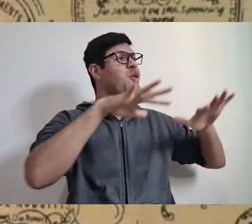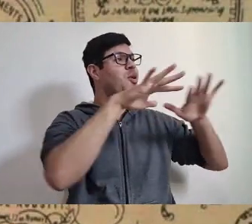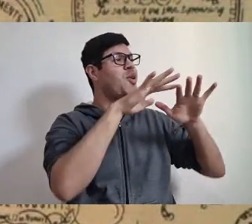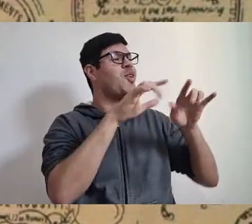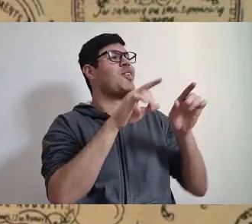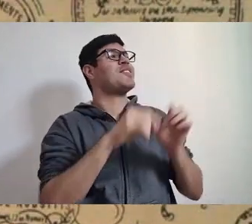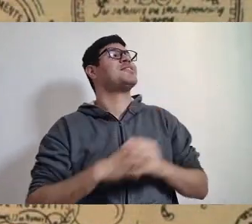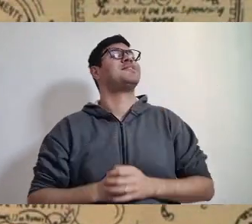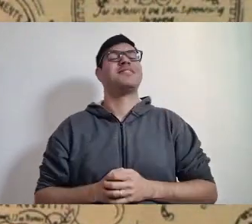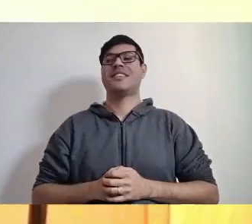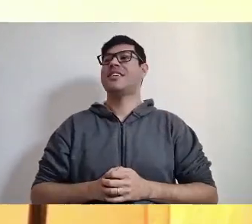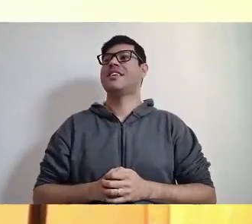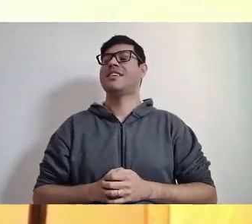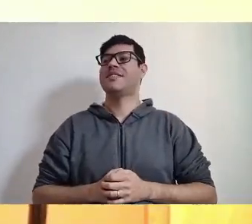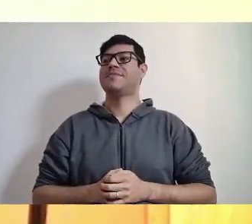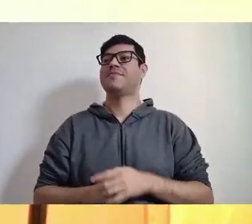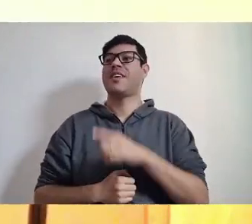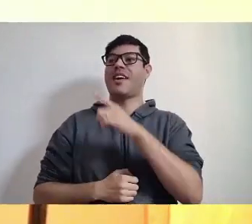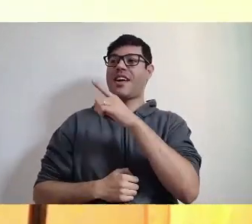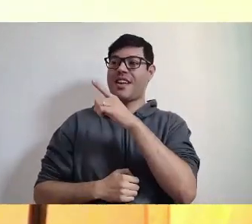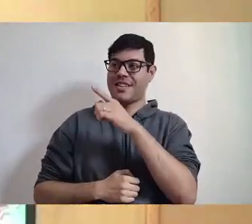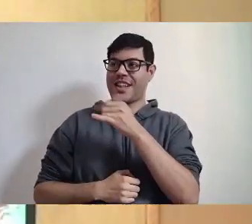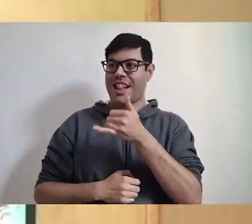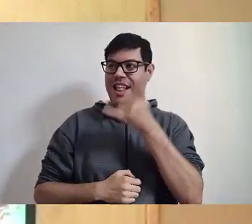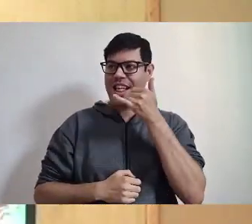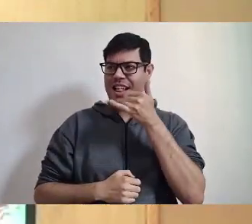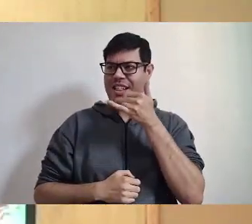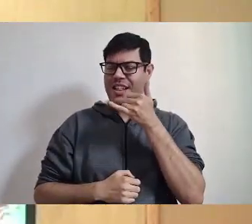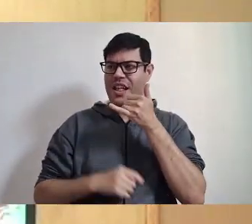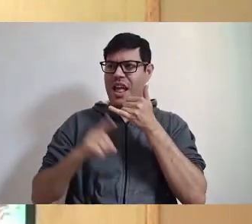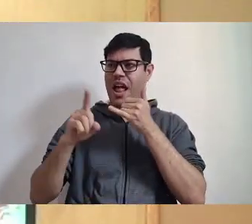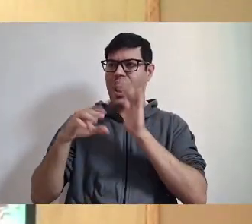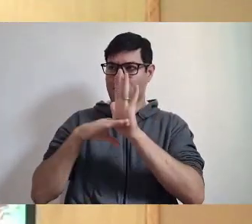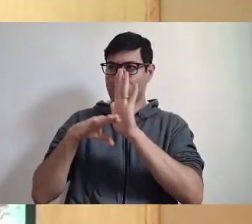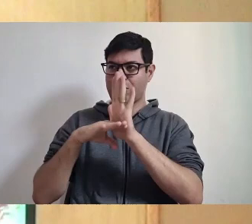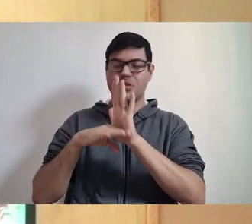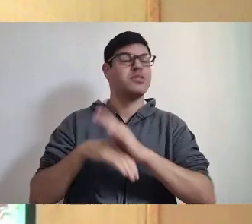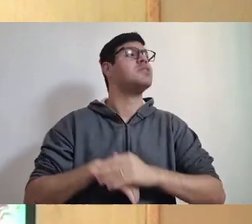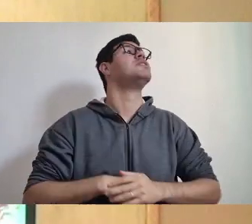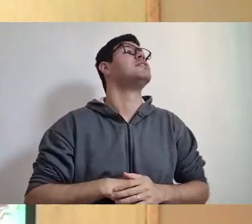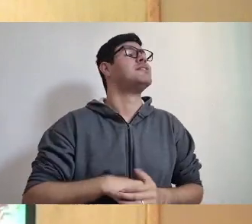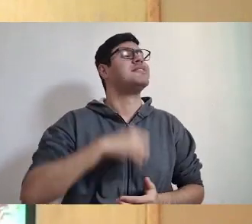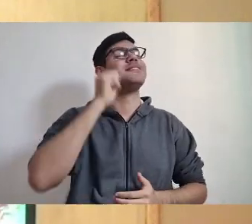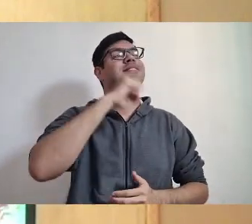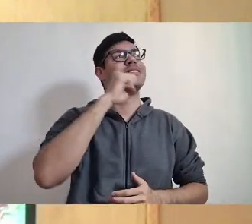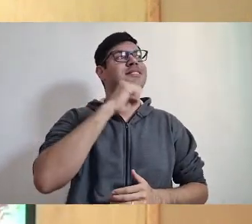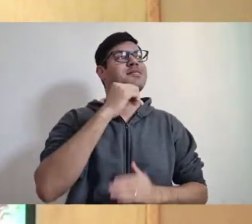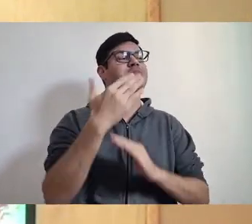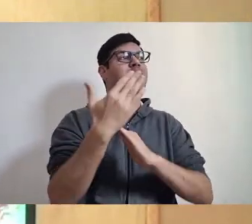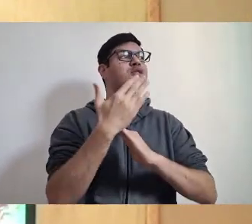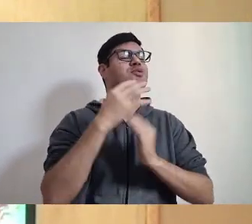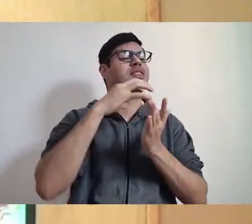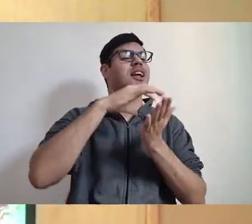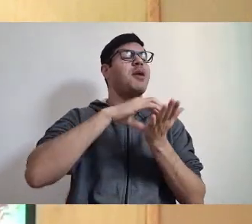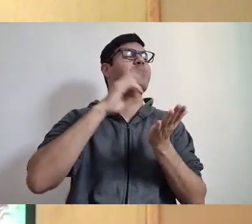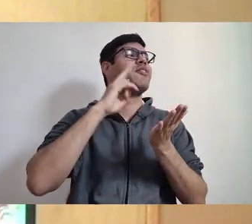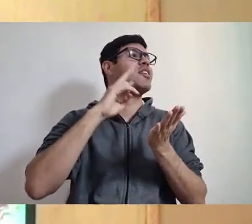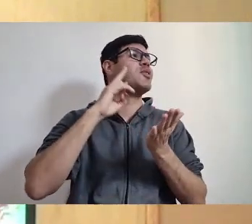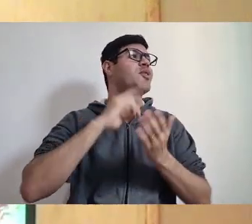também. E a moça que está ali, a moça Isso, a Kátia. Ela é a sua assessora? Ela trabalha com a gente na Câmara. Ah, muito Isso.